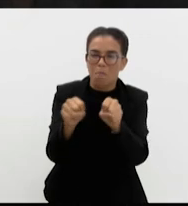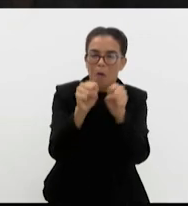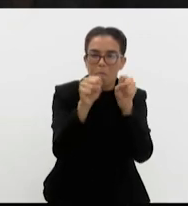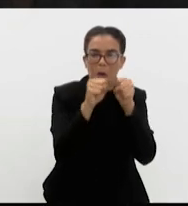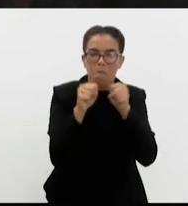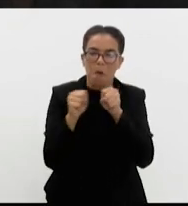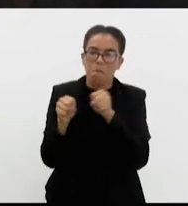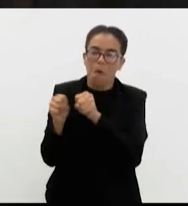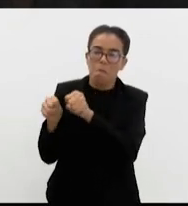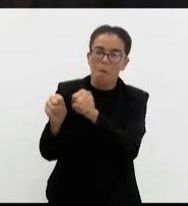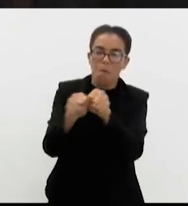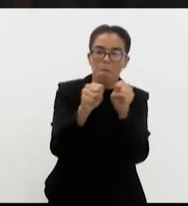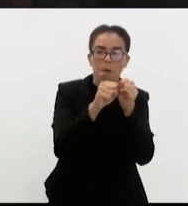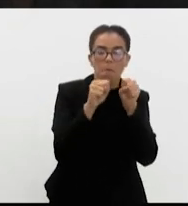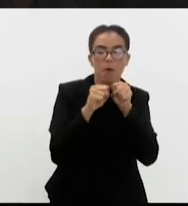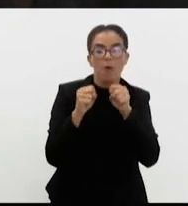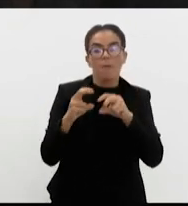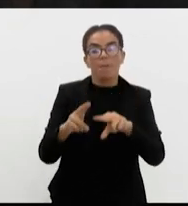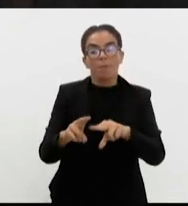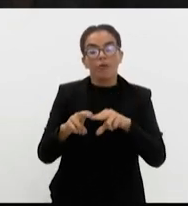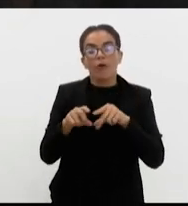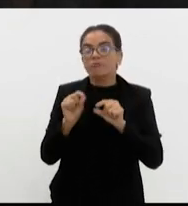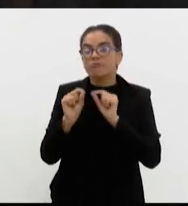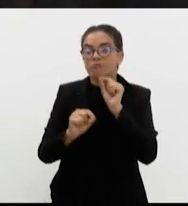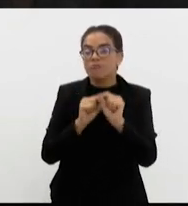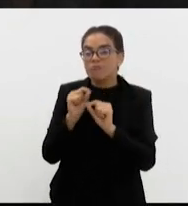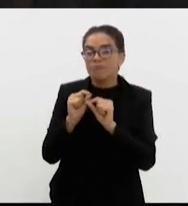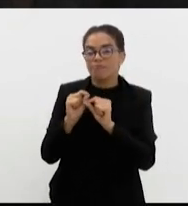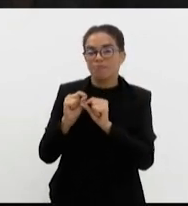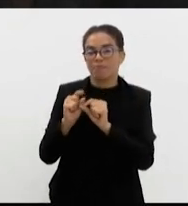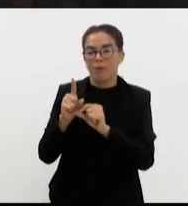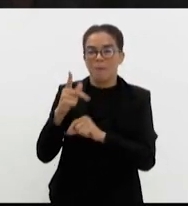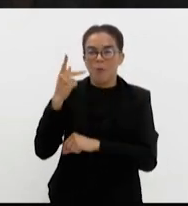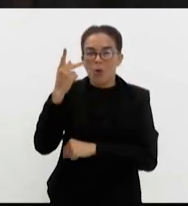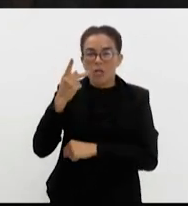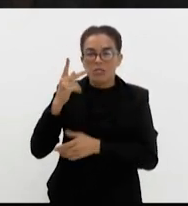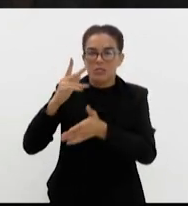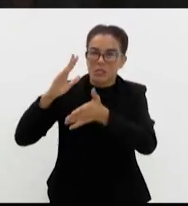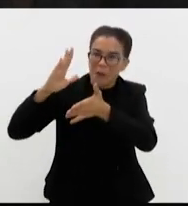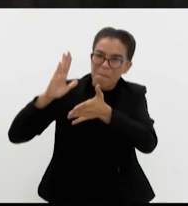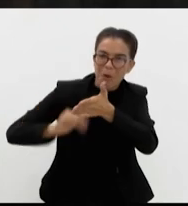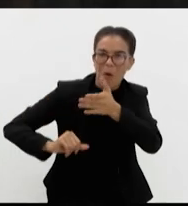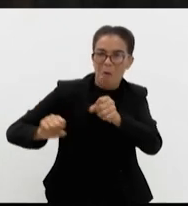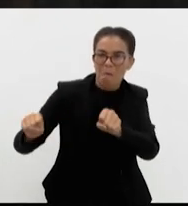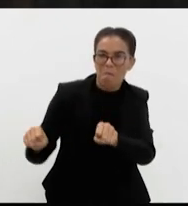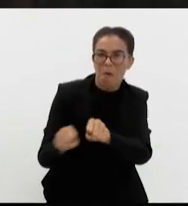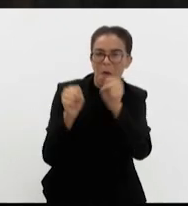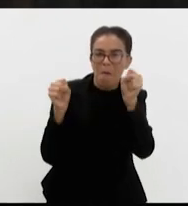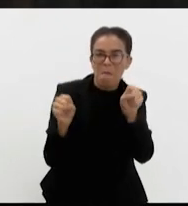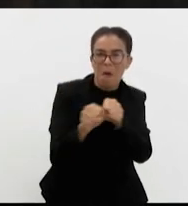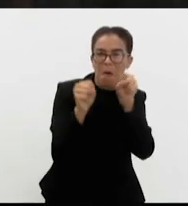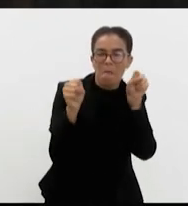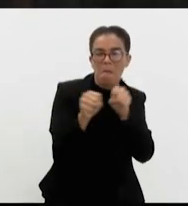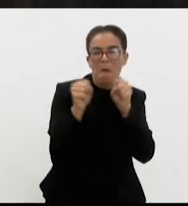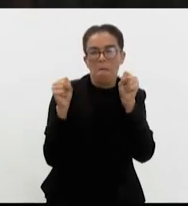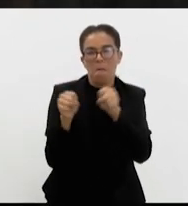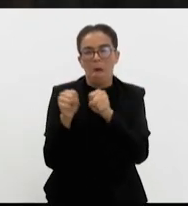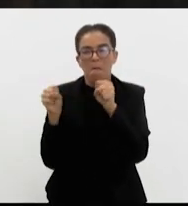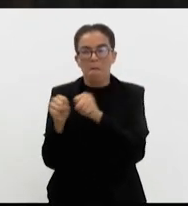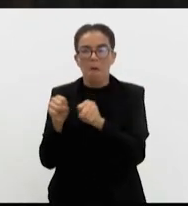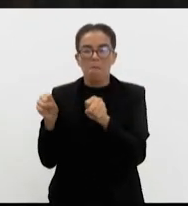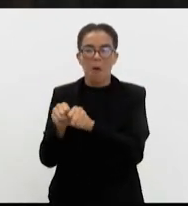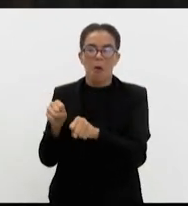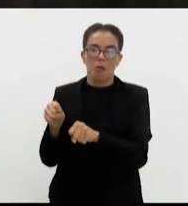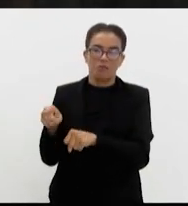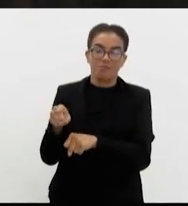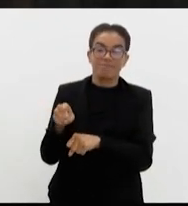homem e pela omissão política pela omissão do Poder concedente do